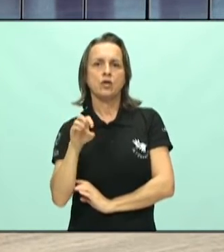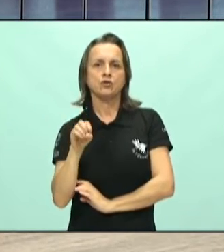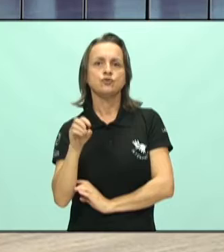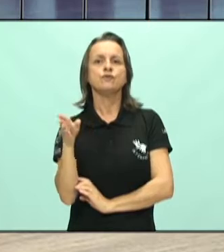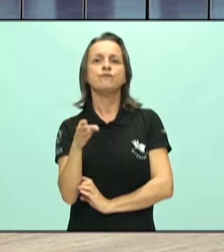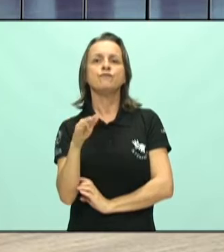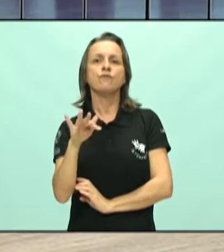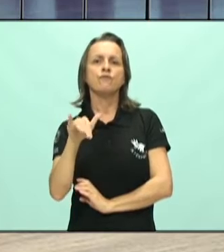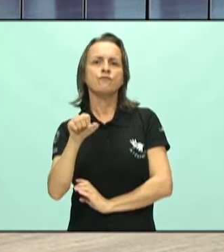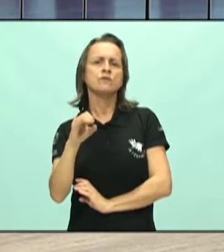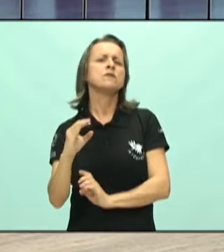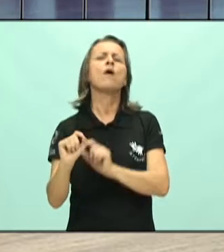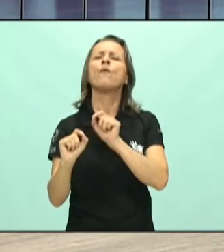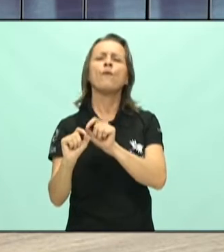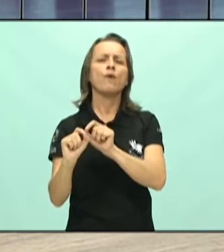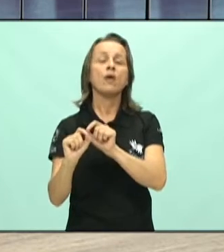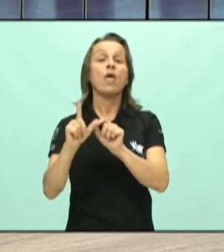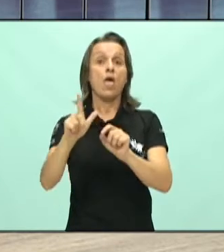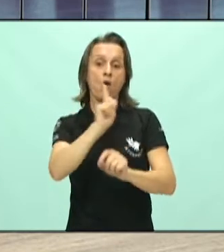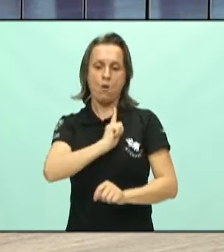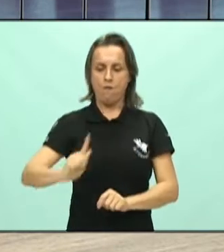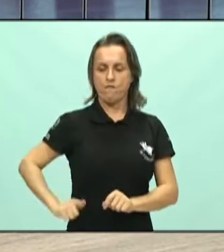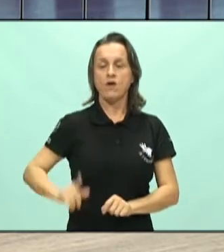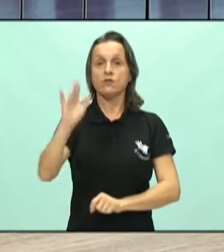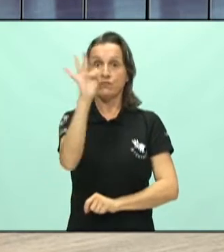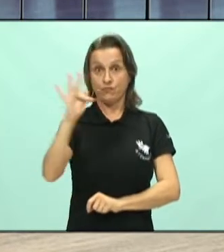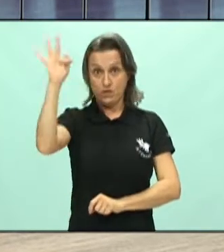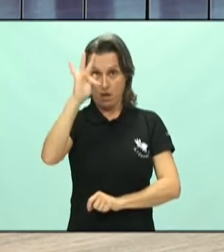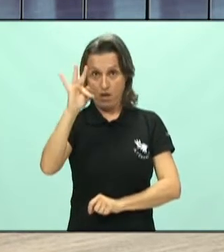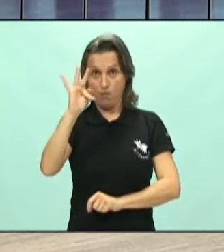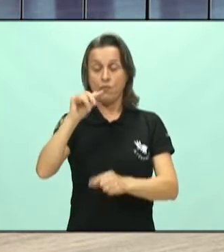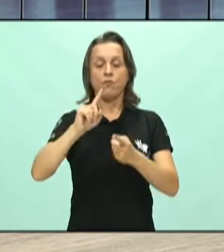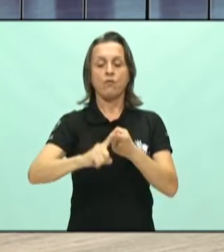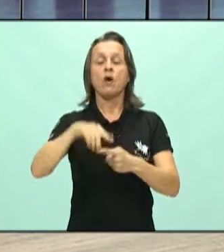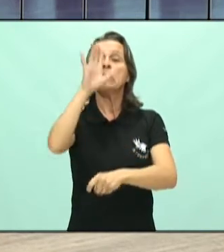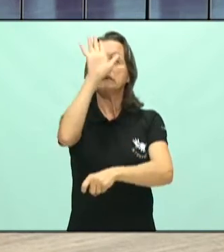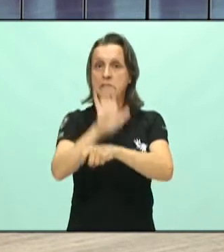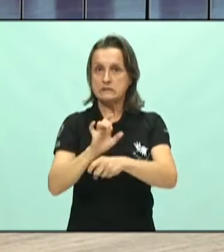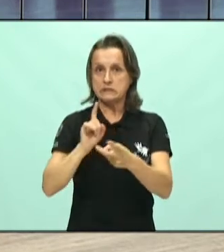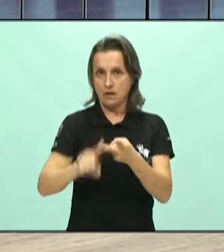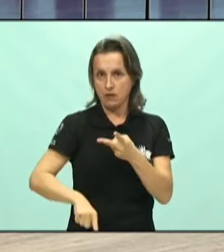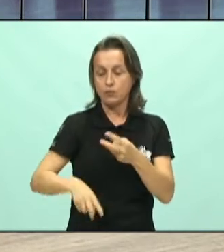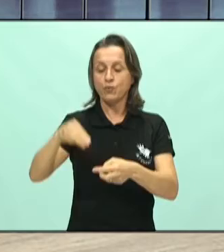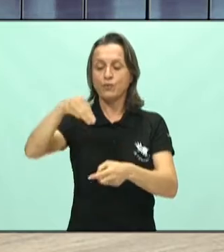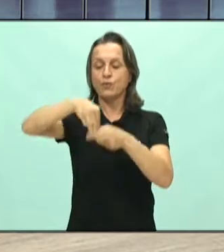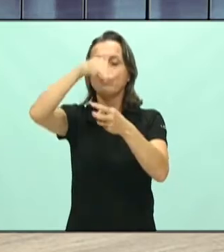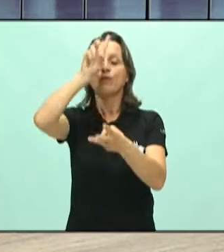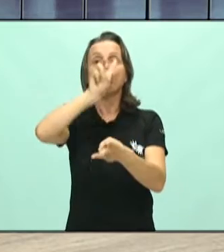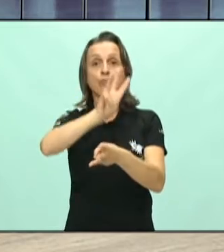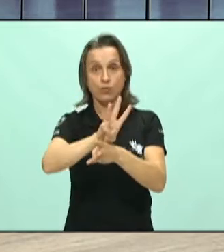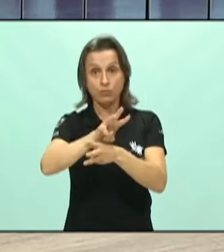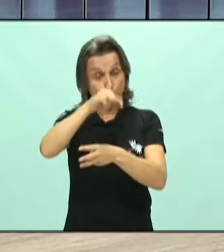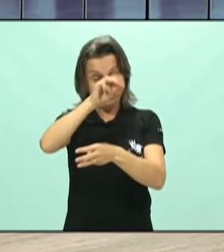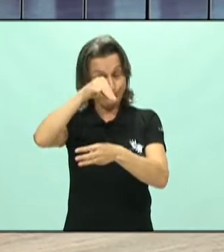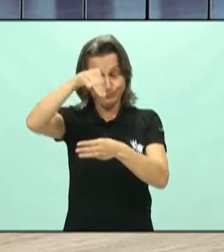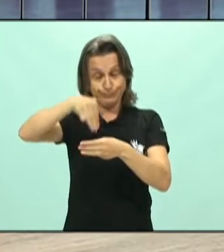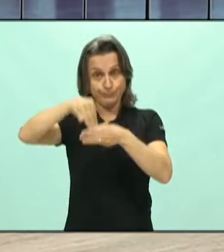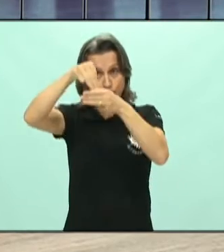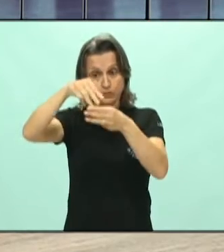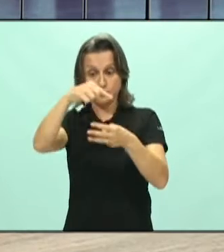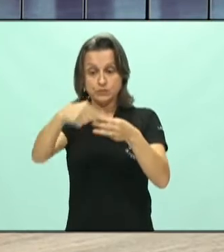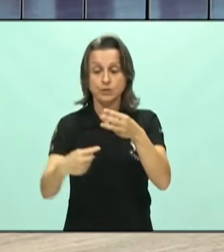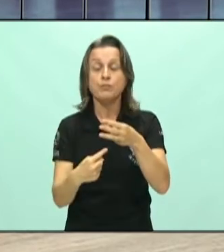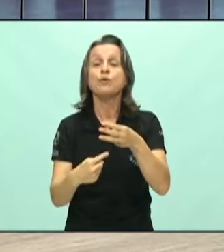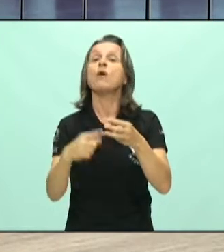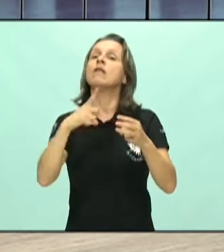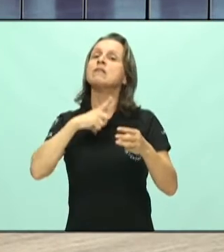governo federal, estados e municípios, ele dispõem para se tornar mais atrativos. Por exemplo, Itajaí.